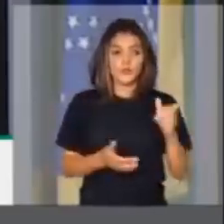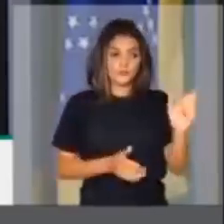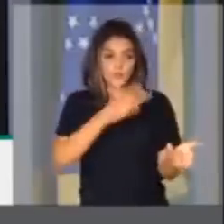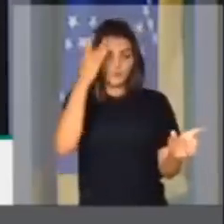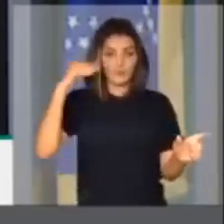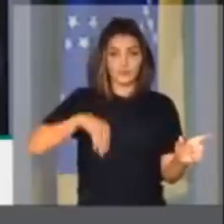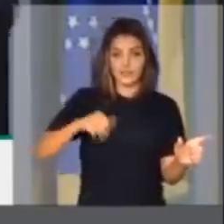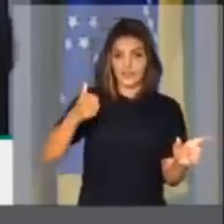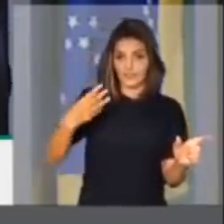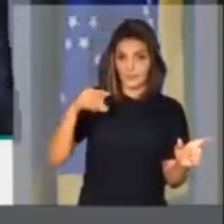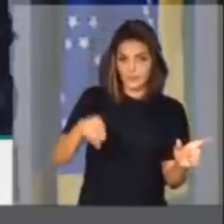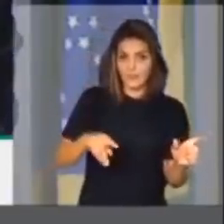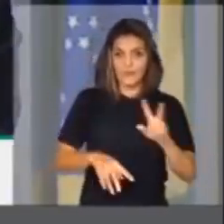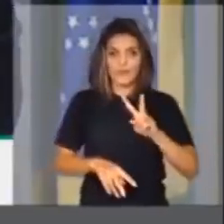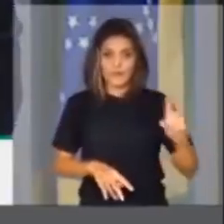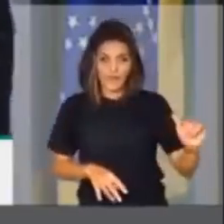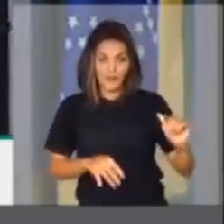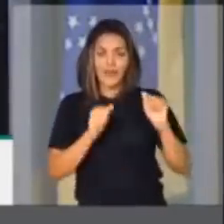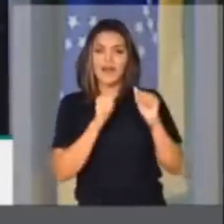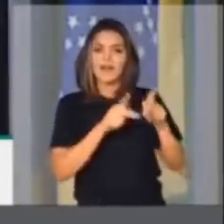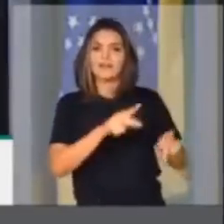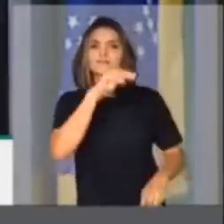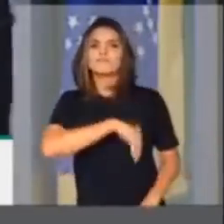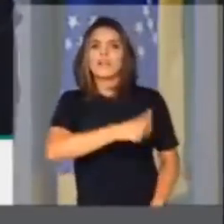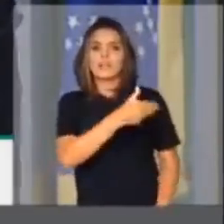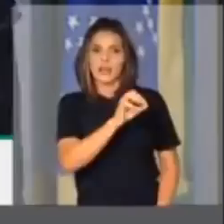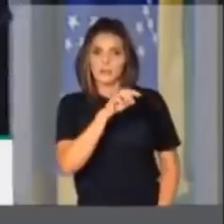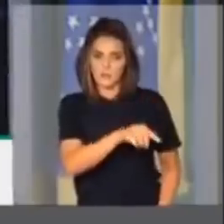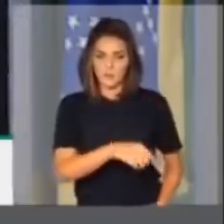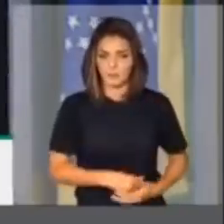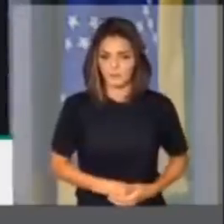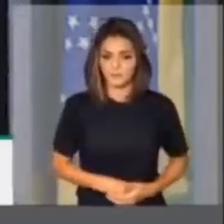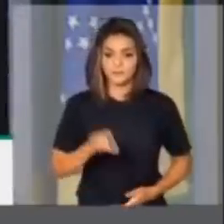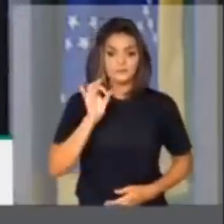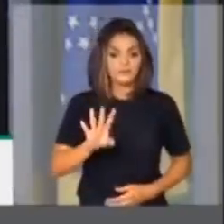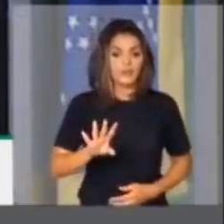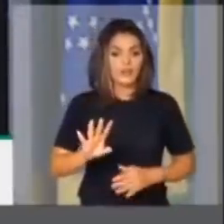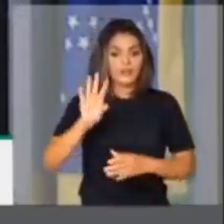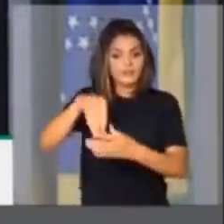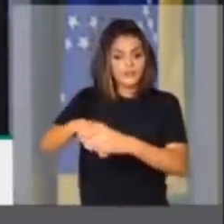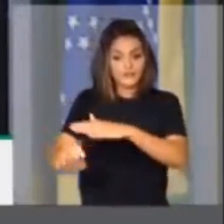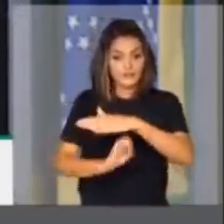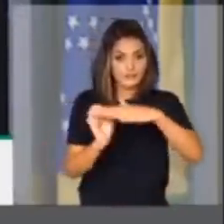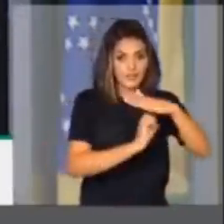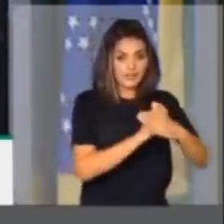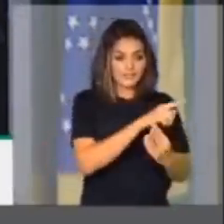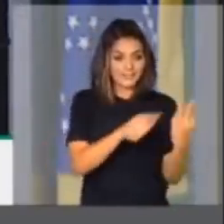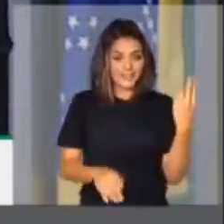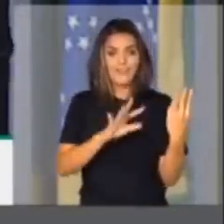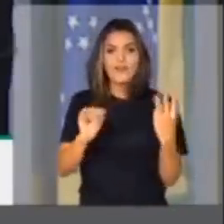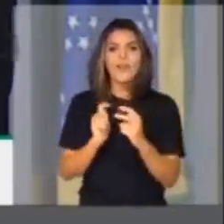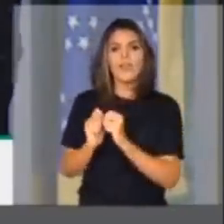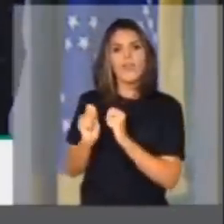vai se aposentar recebendo 10. A curto prazo, só nessas três empresas serão